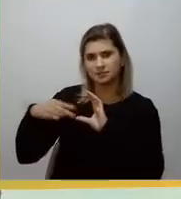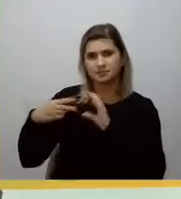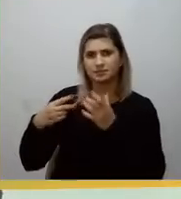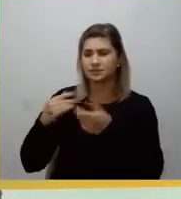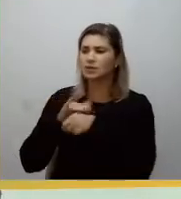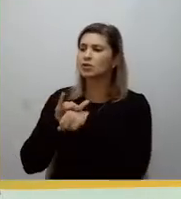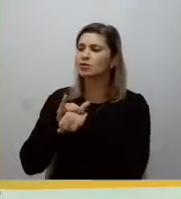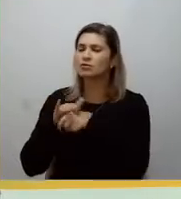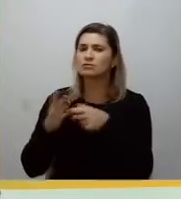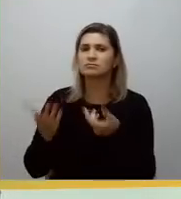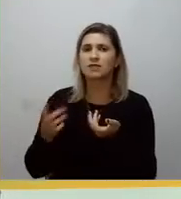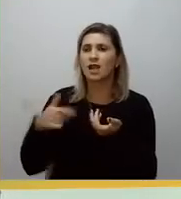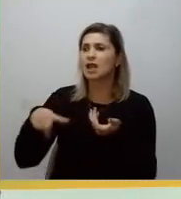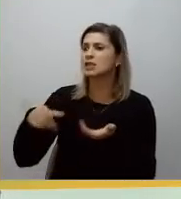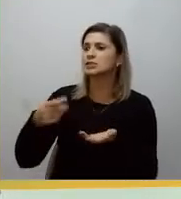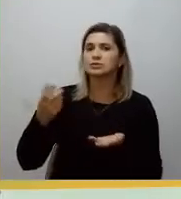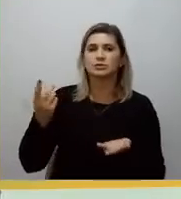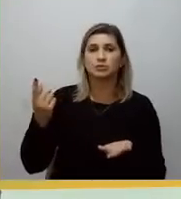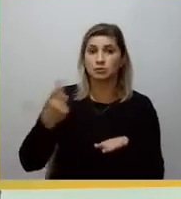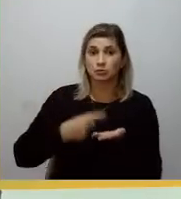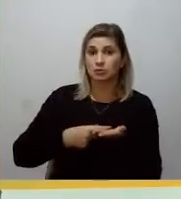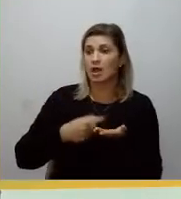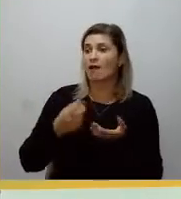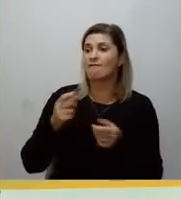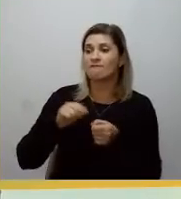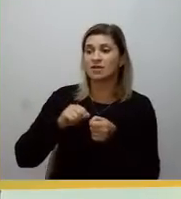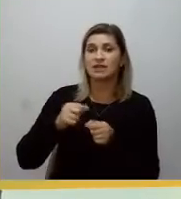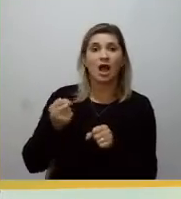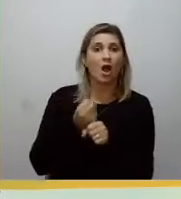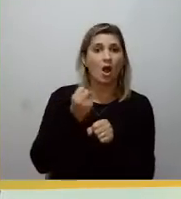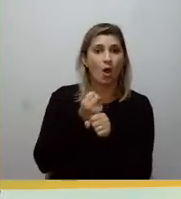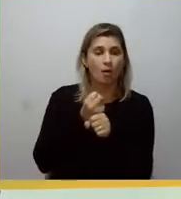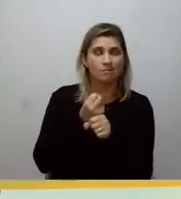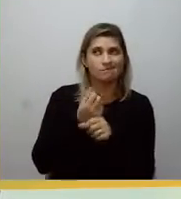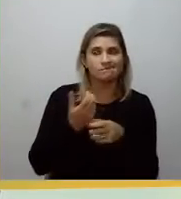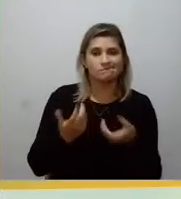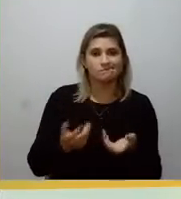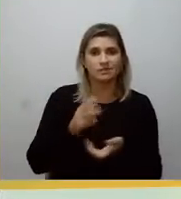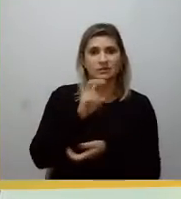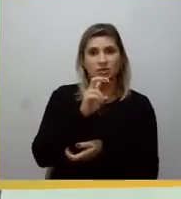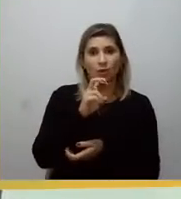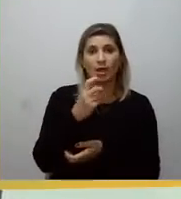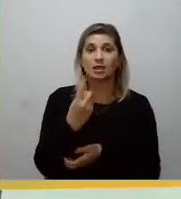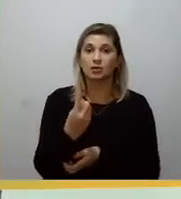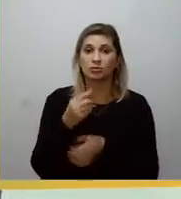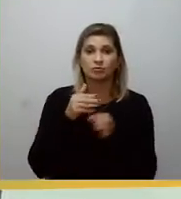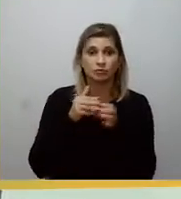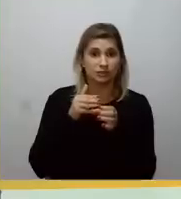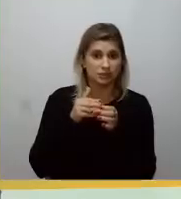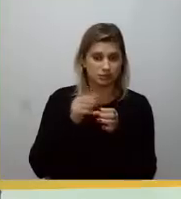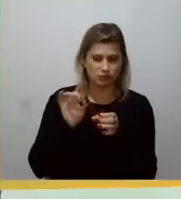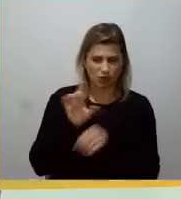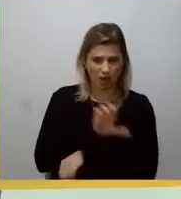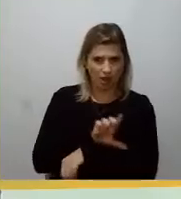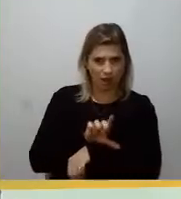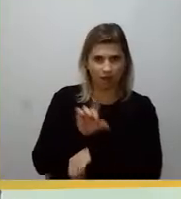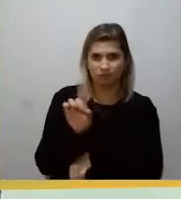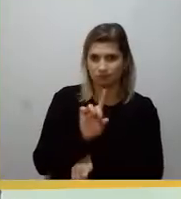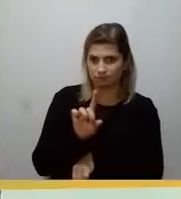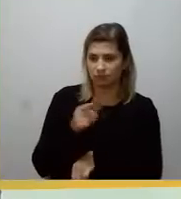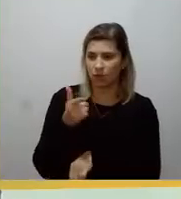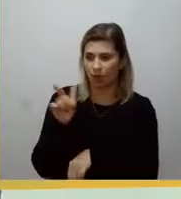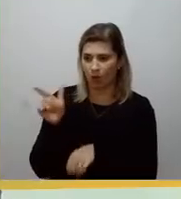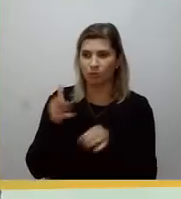a fazer as obras que precisavam. E aí 51 municípios, não foi só Lages, 51 municípios, eu tenho aqui a relação, depois posso deixar com o